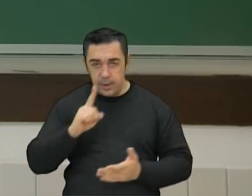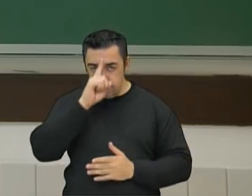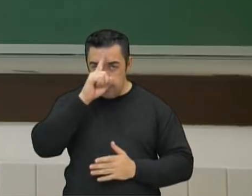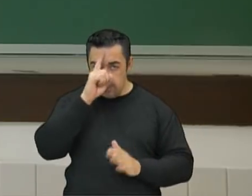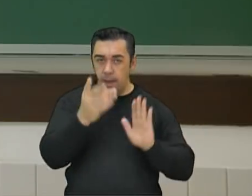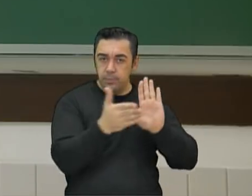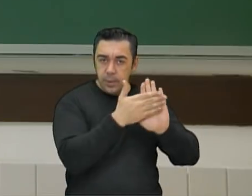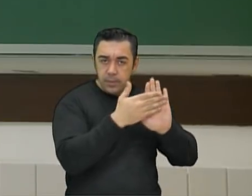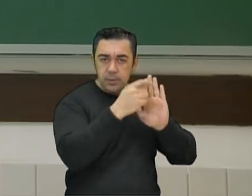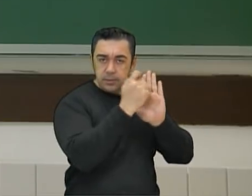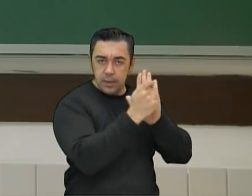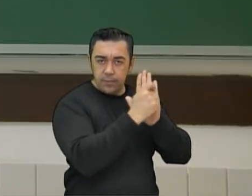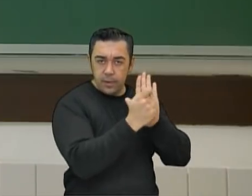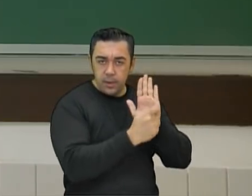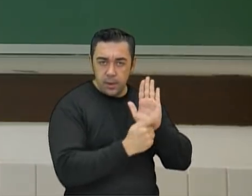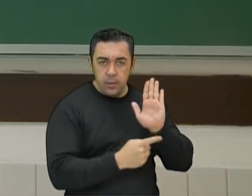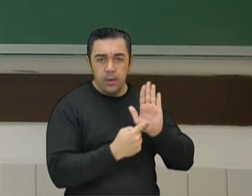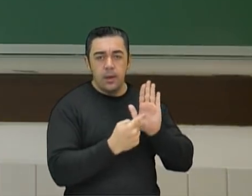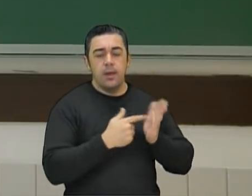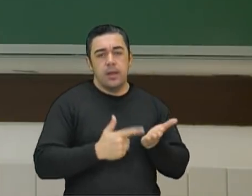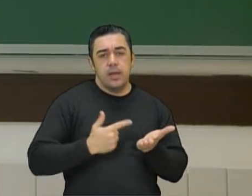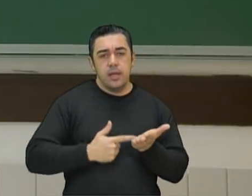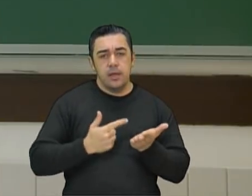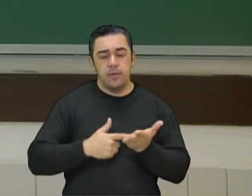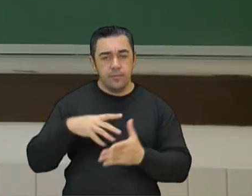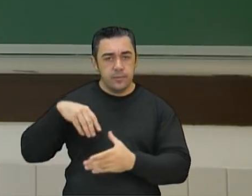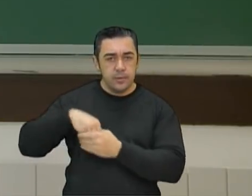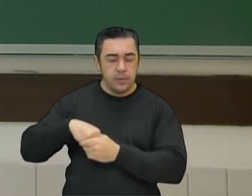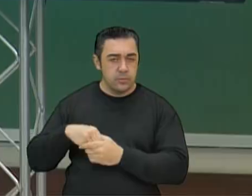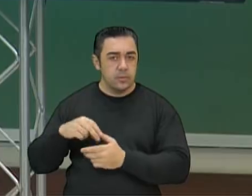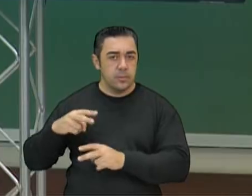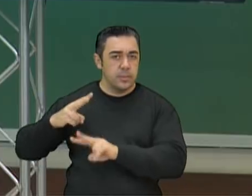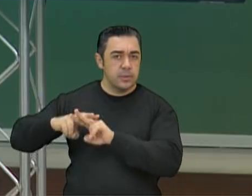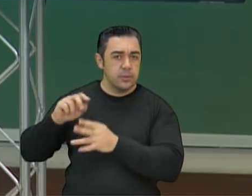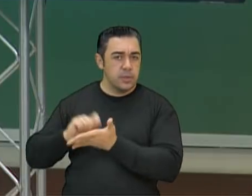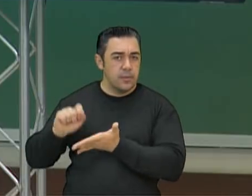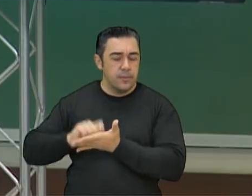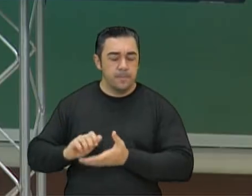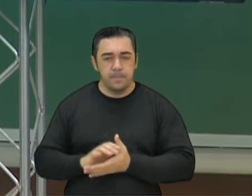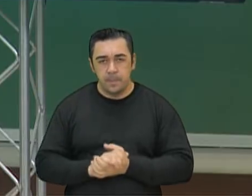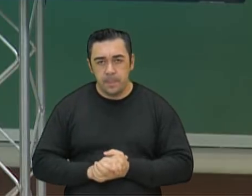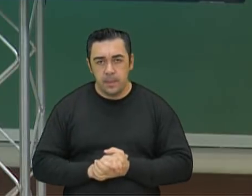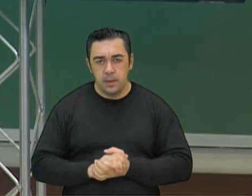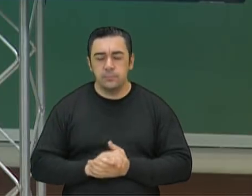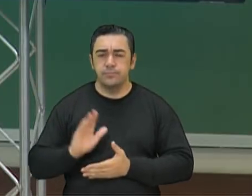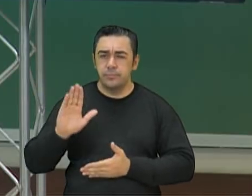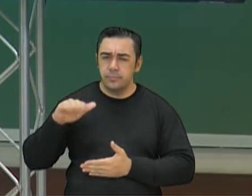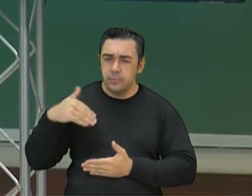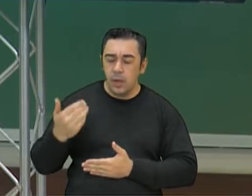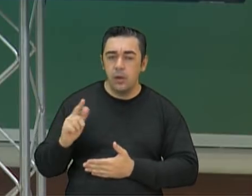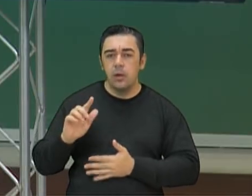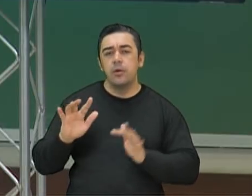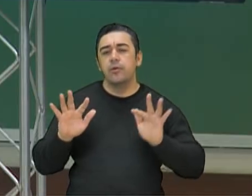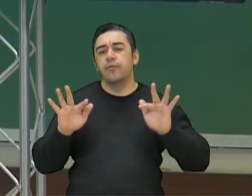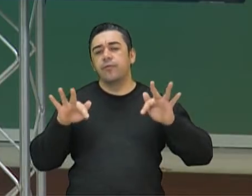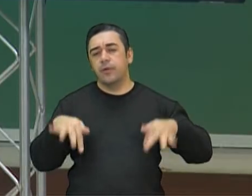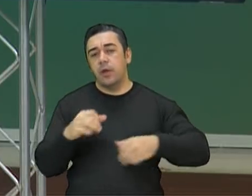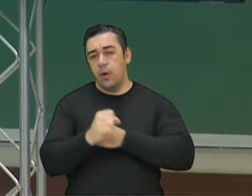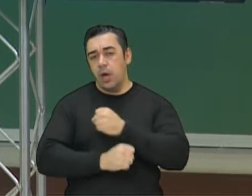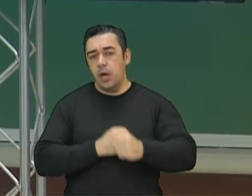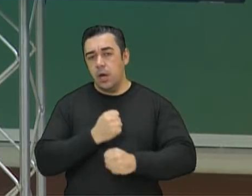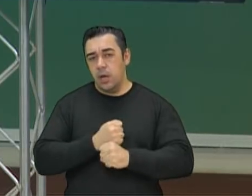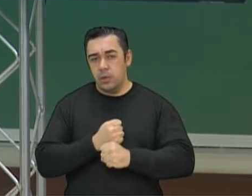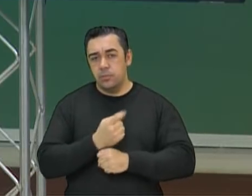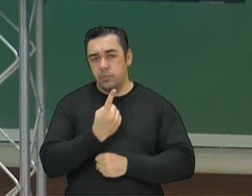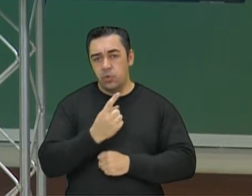estavam nesse livro que ele escreveu na prisão. Com a recuperação alemã no final dos anos 20, muito com a